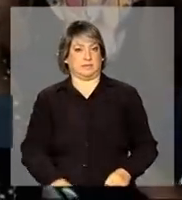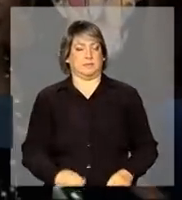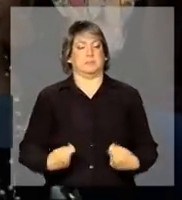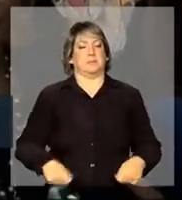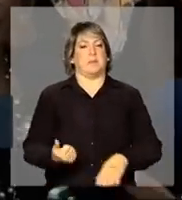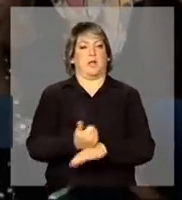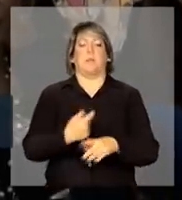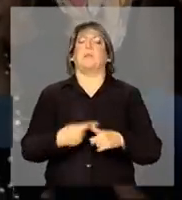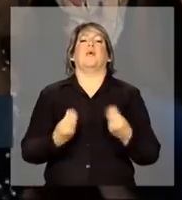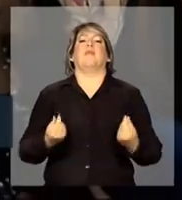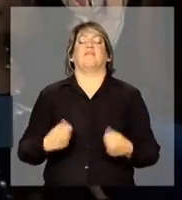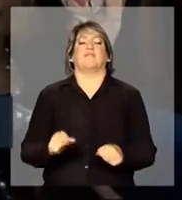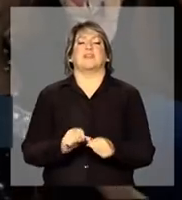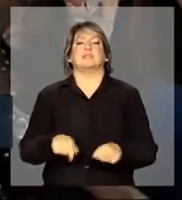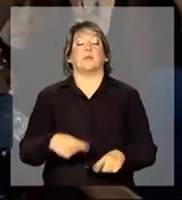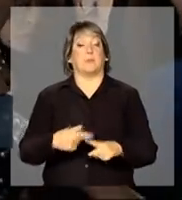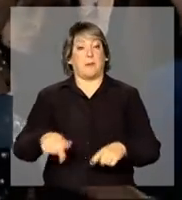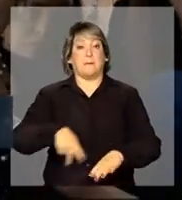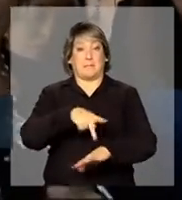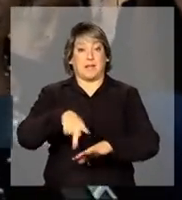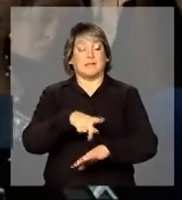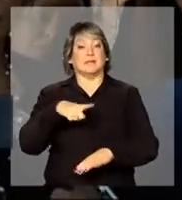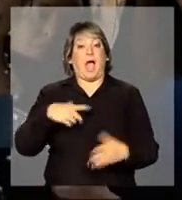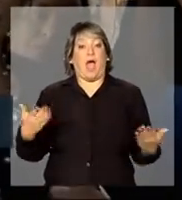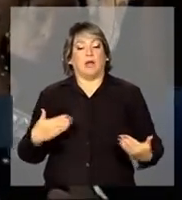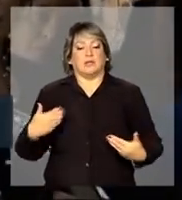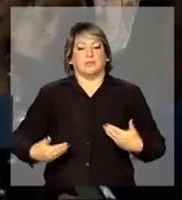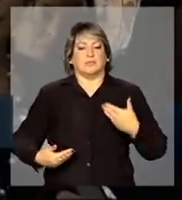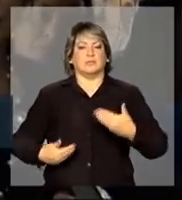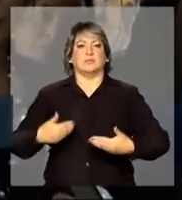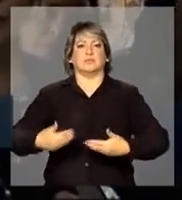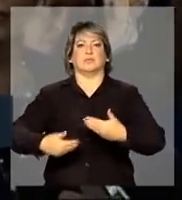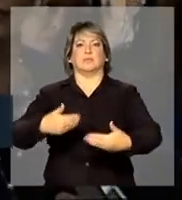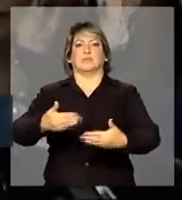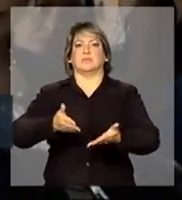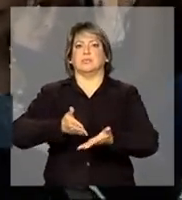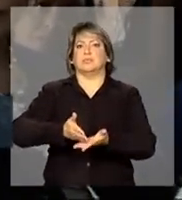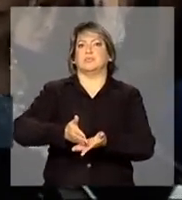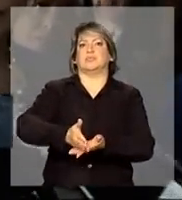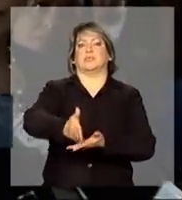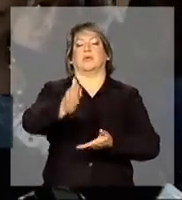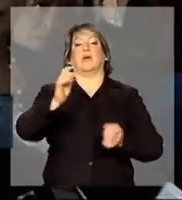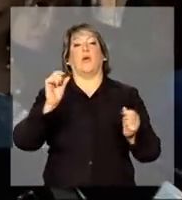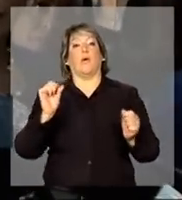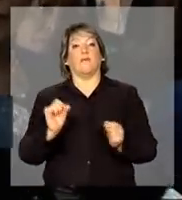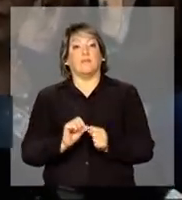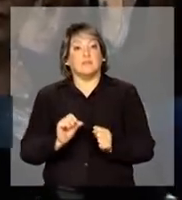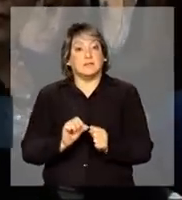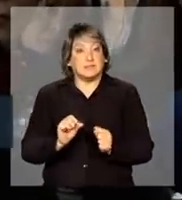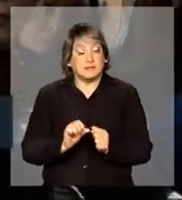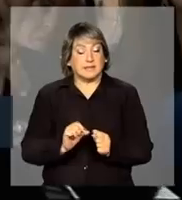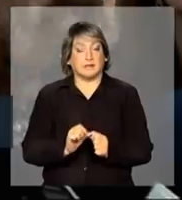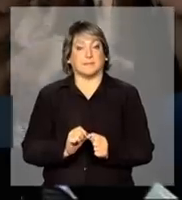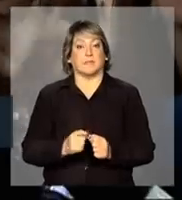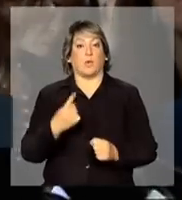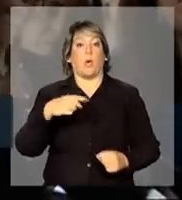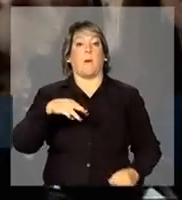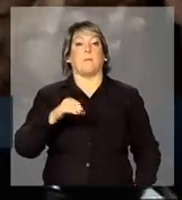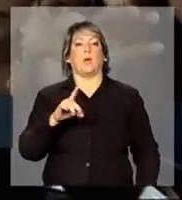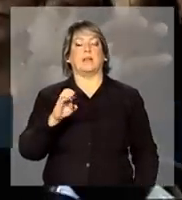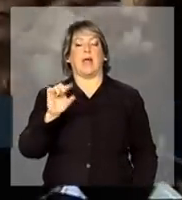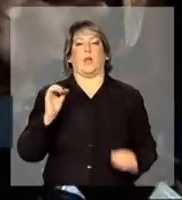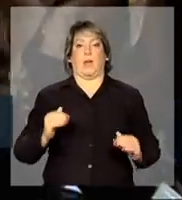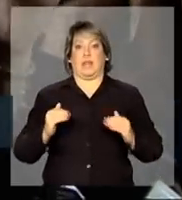temos de fazer isso? Porque o país está numa trajetória de construir um modelo de